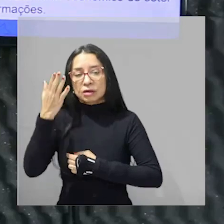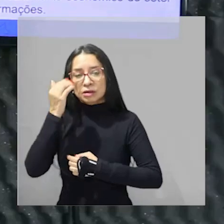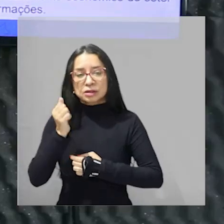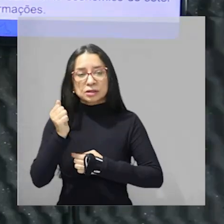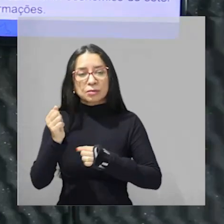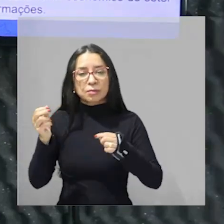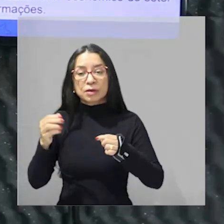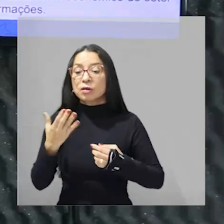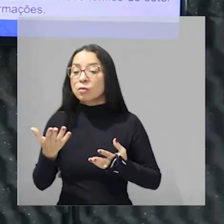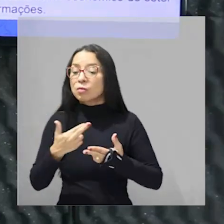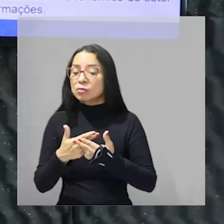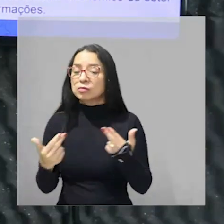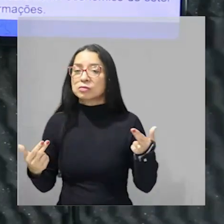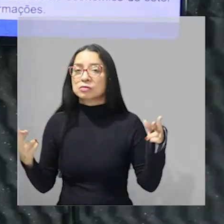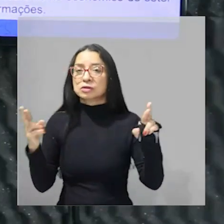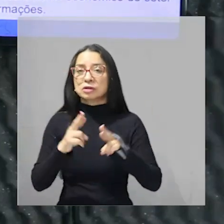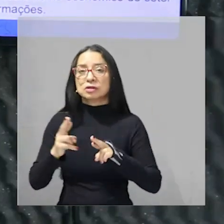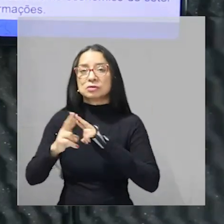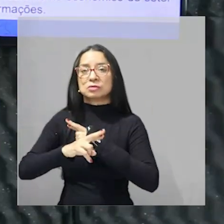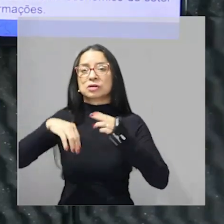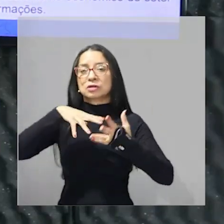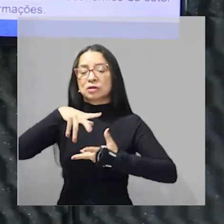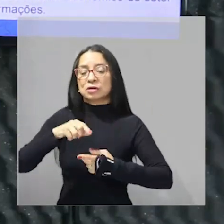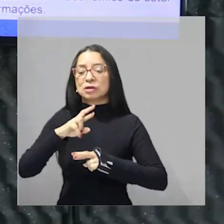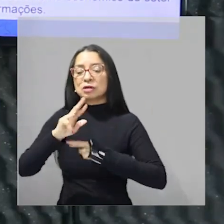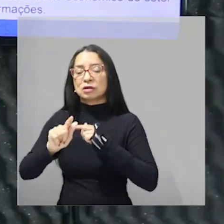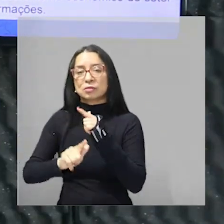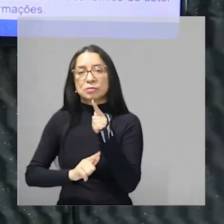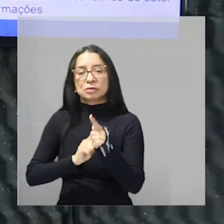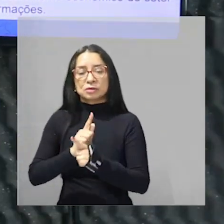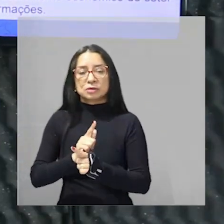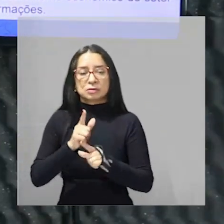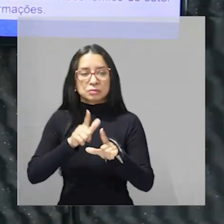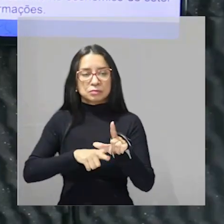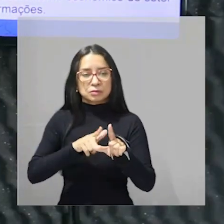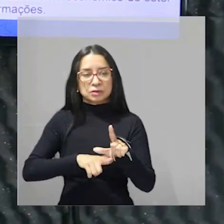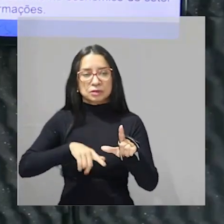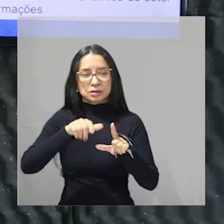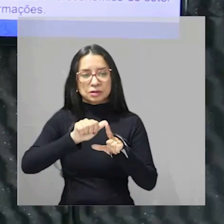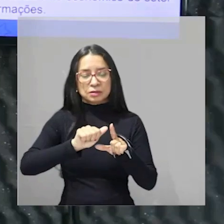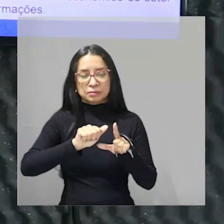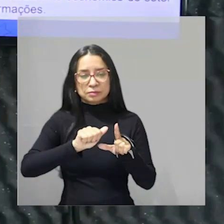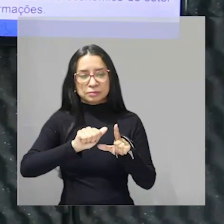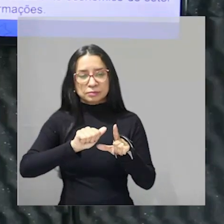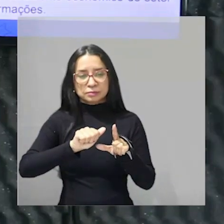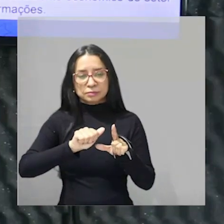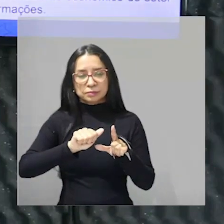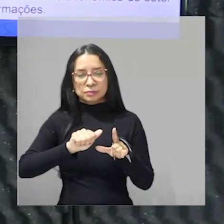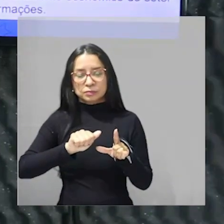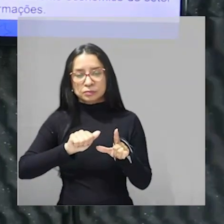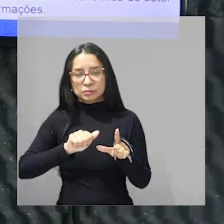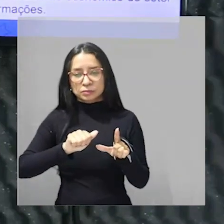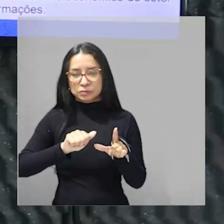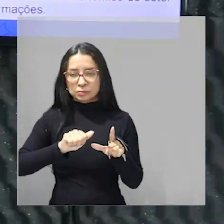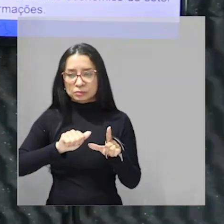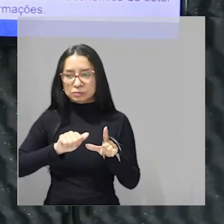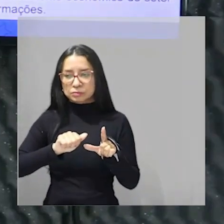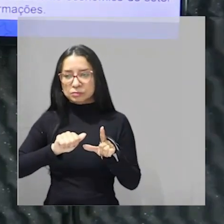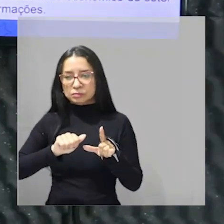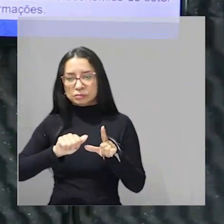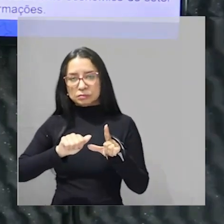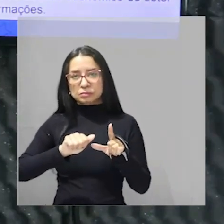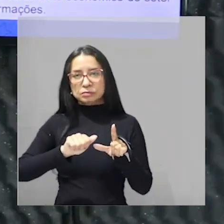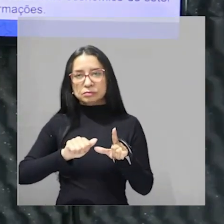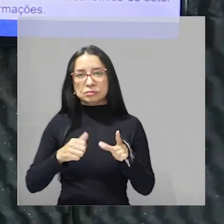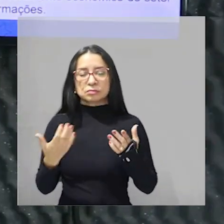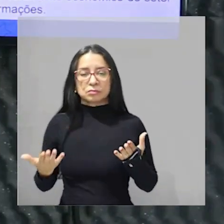aí à globalização. Vamos analisar aqui por partes, né? Letra A, equilíbrio fiscal e desestímulo ao consumo nos países centrais. Ora,